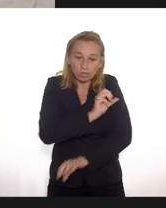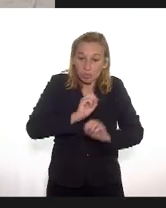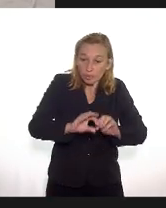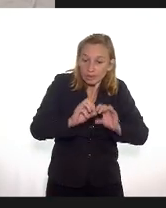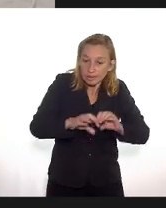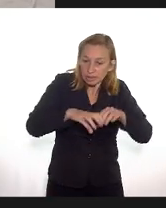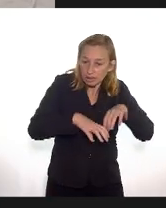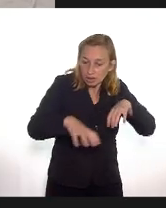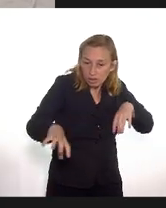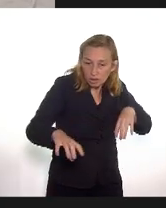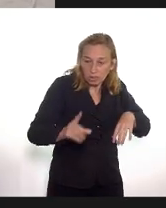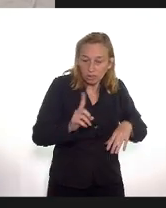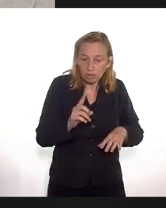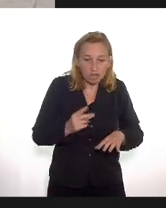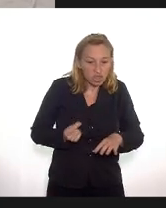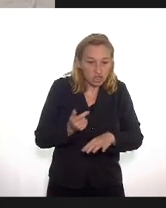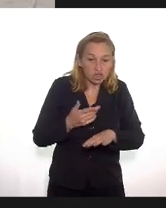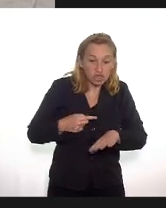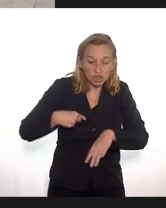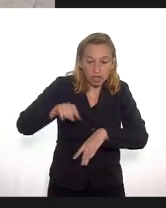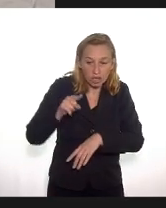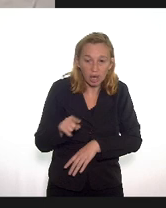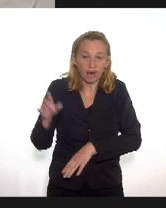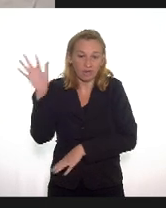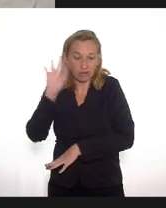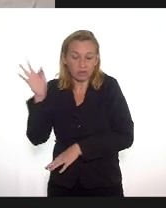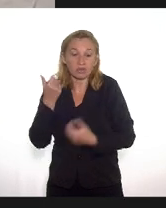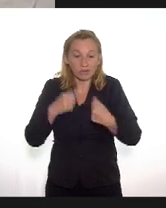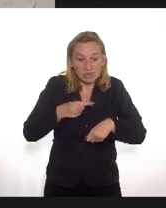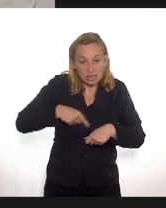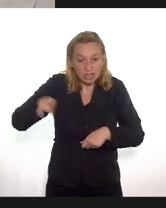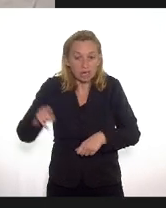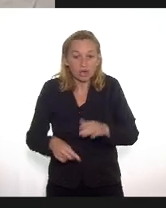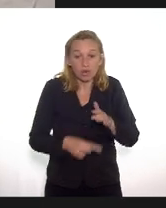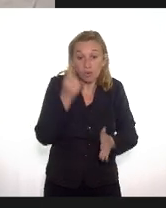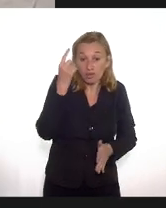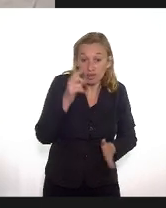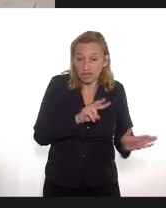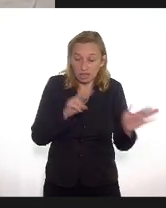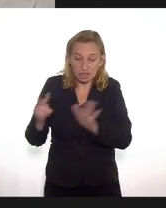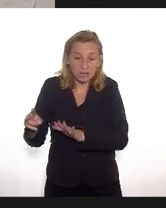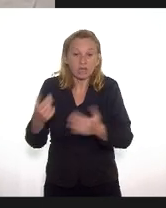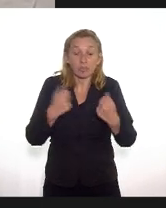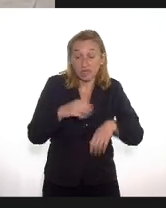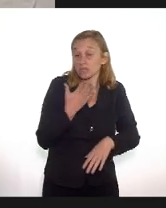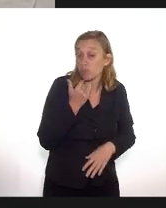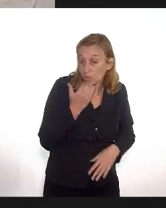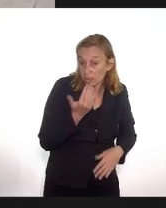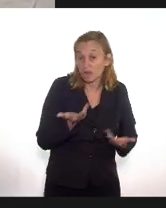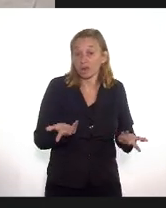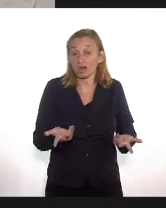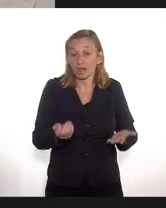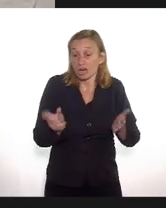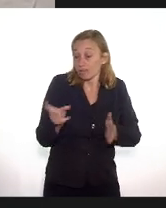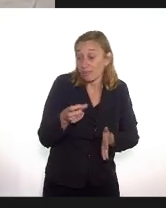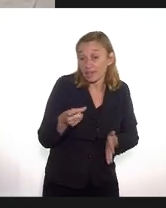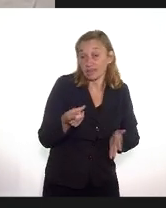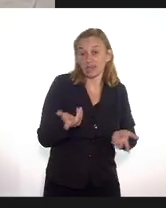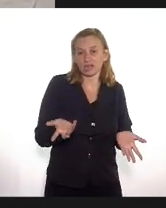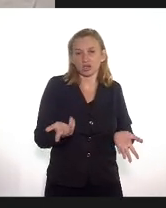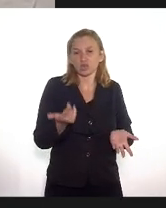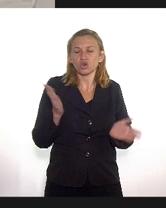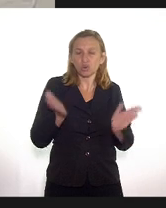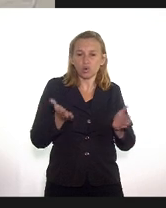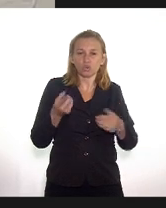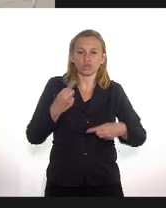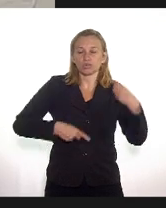ele não deixa de ir para o polo, ele tem que ir ao polo pelo menos uma vez na semana, ele tem que se alimentar, ele tem gastos de passagem. Você não tem hoje uma política